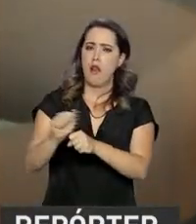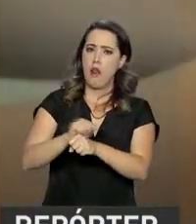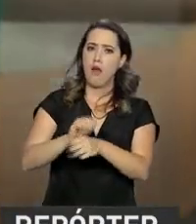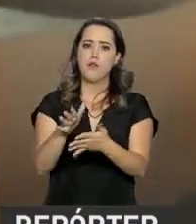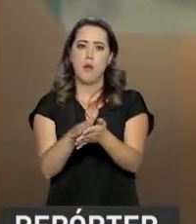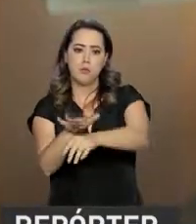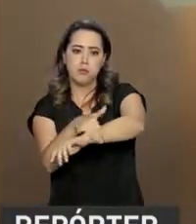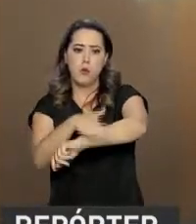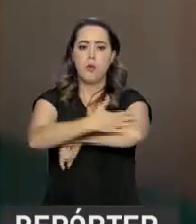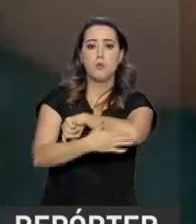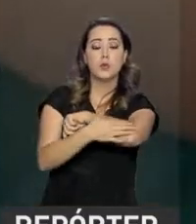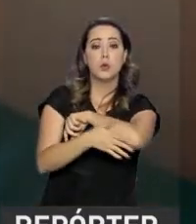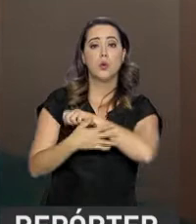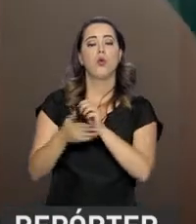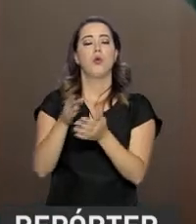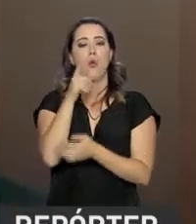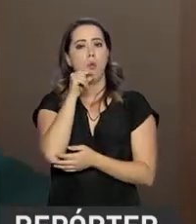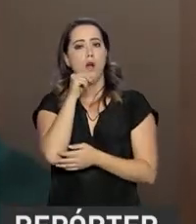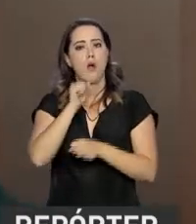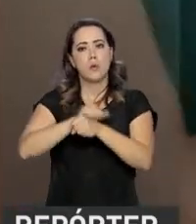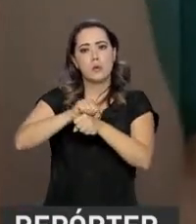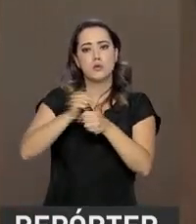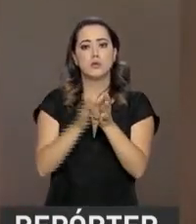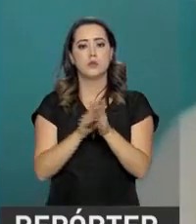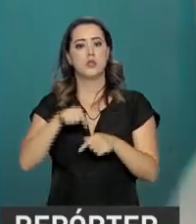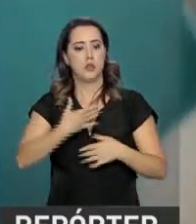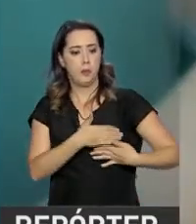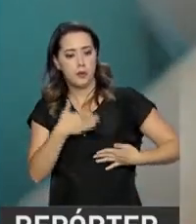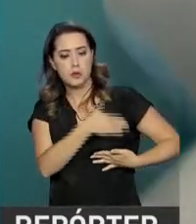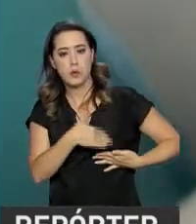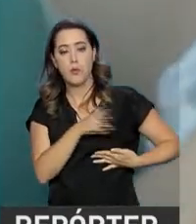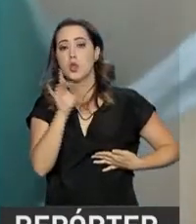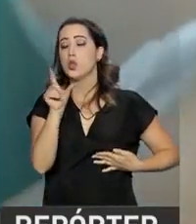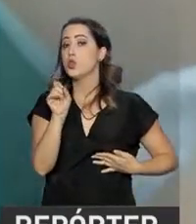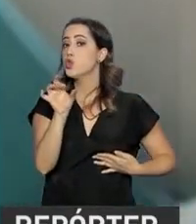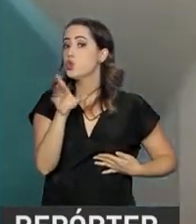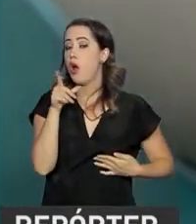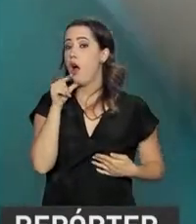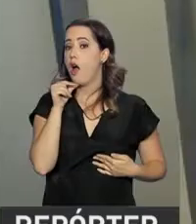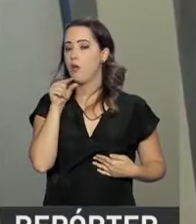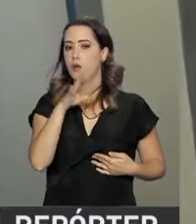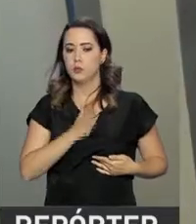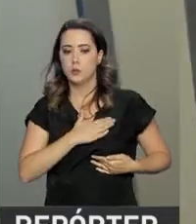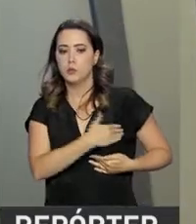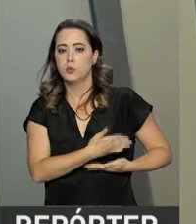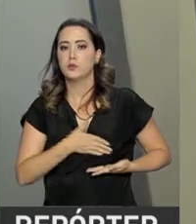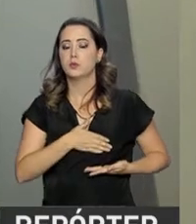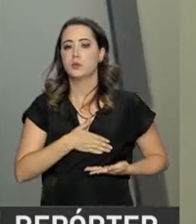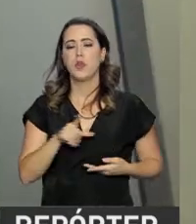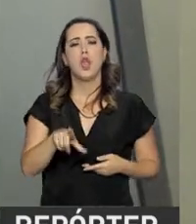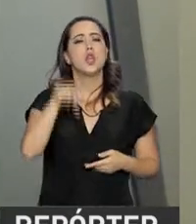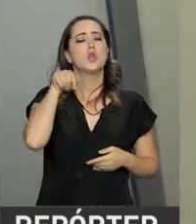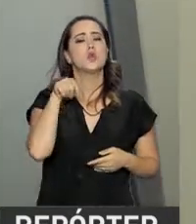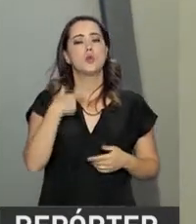e cotovelos com água e sabão. Depois, lave as mamas apenas com água e seque com uma toalha limpa.